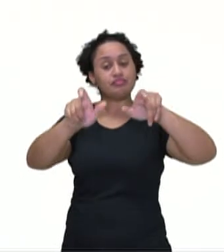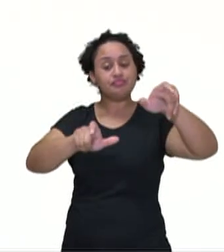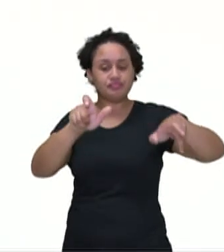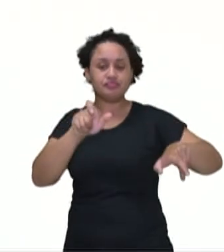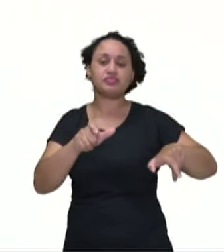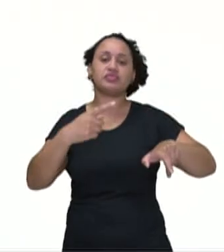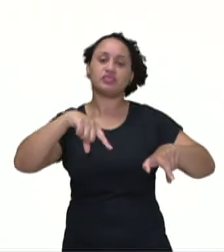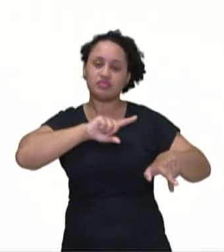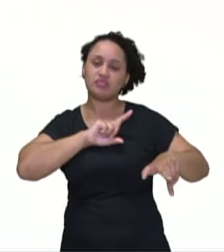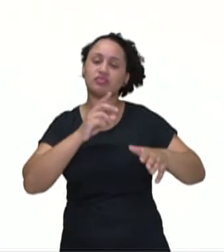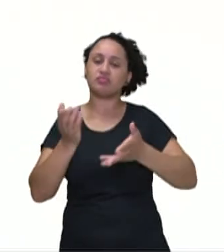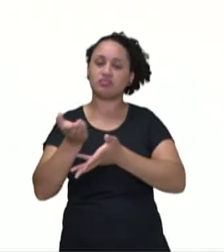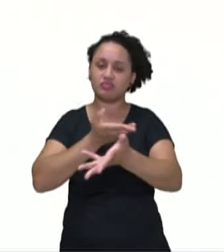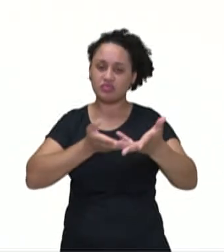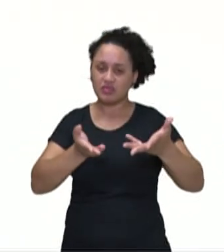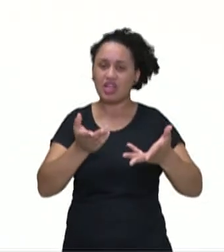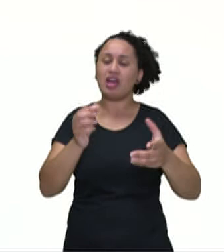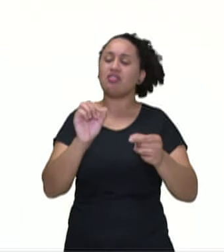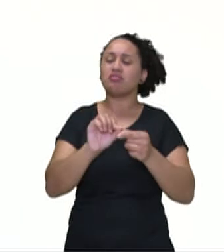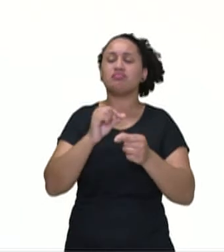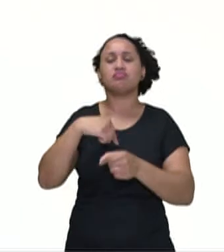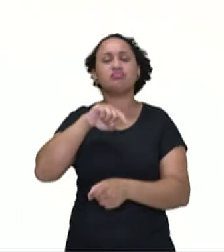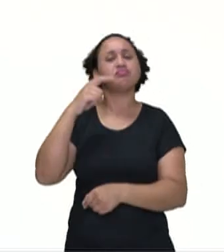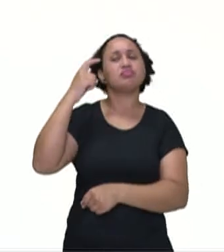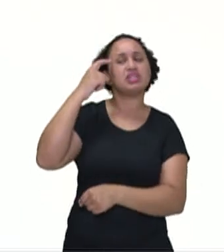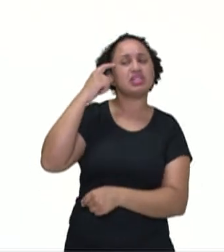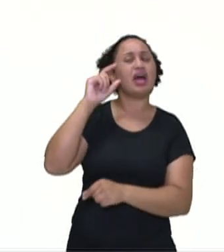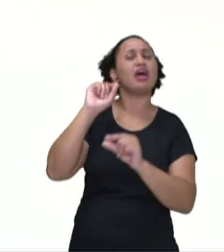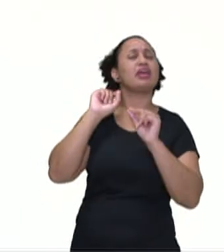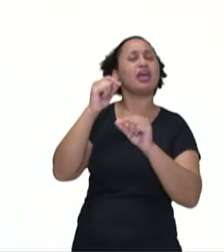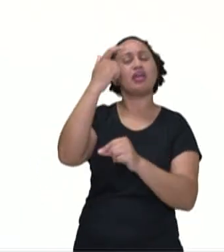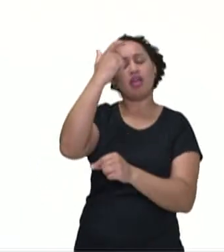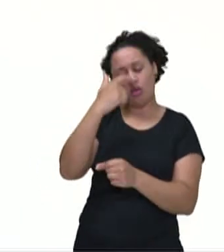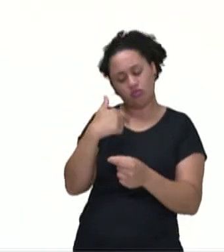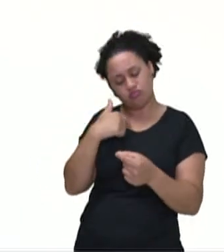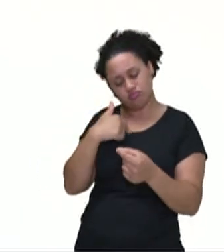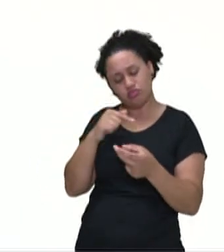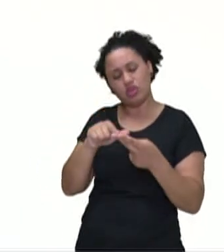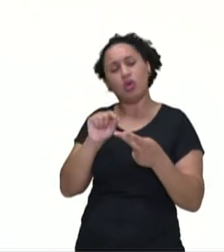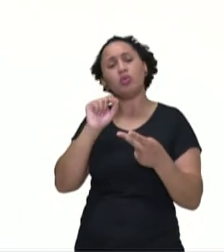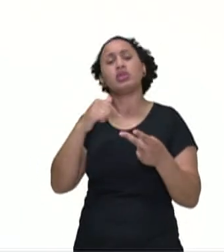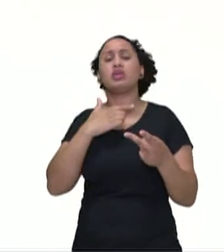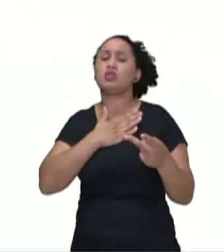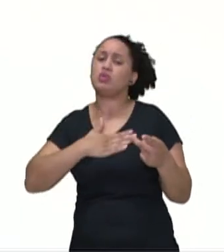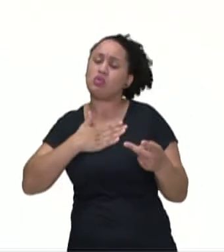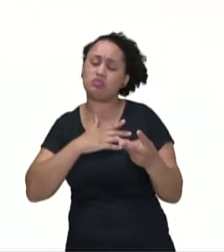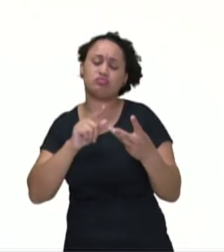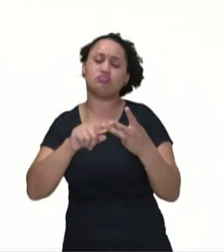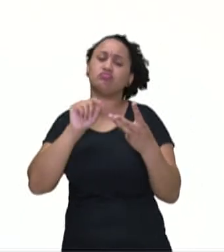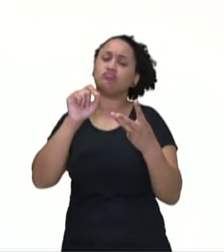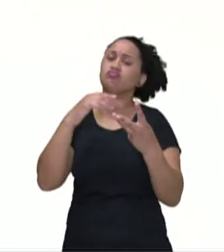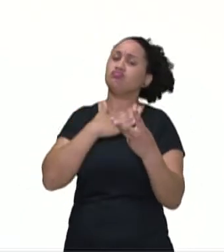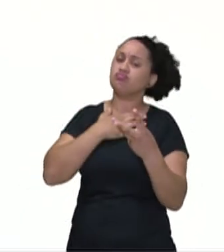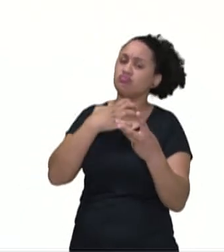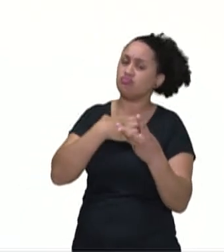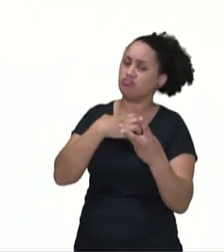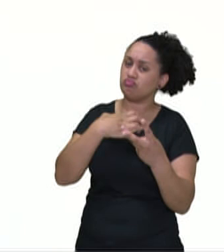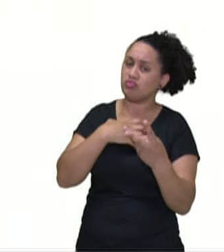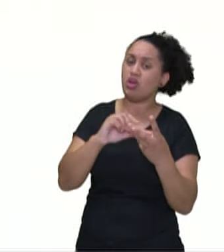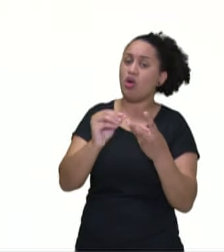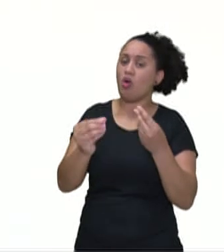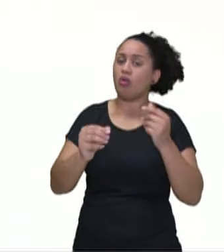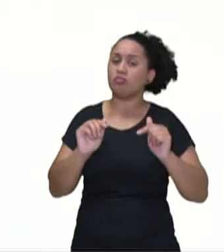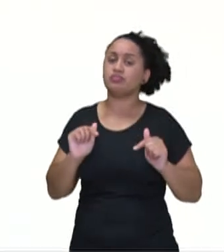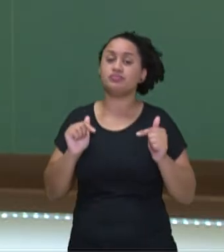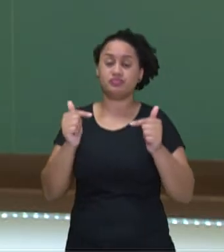convivemos é o que nos permite questionar quem somos, do que gostamos, o que sentimos, como agimos.